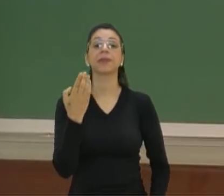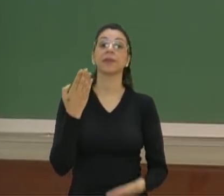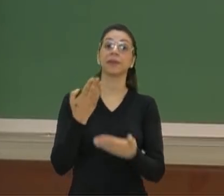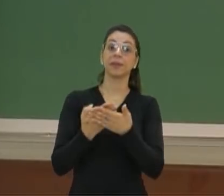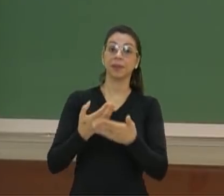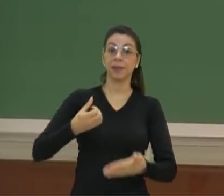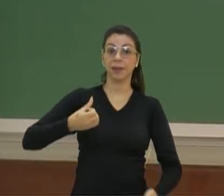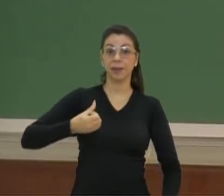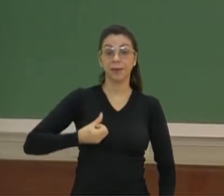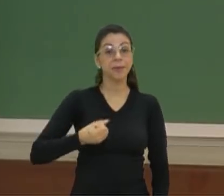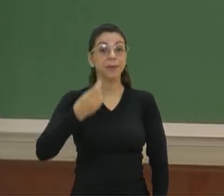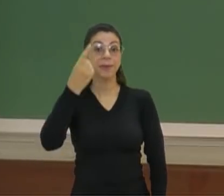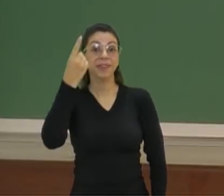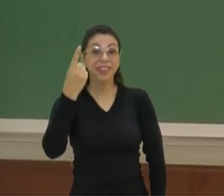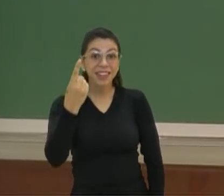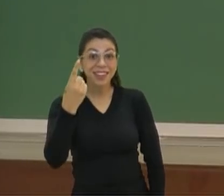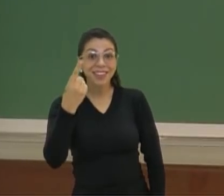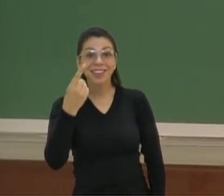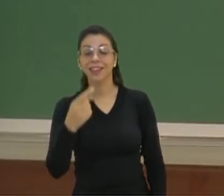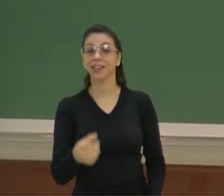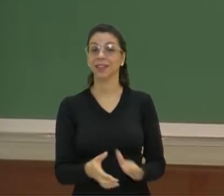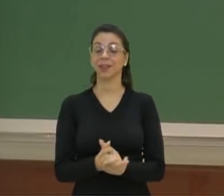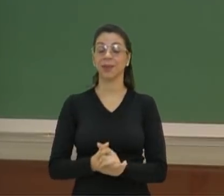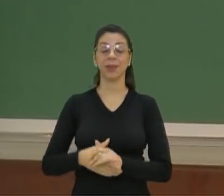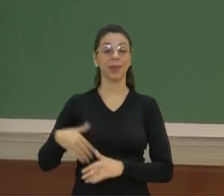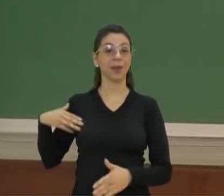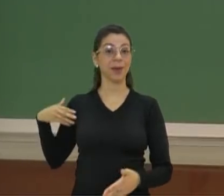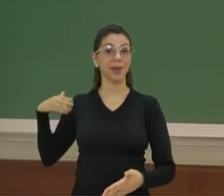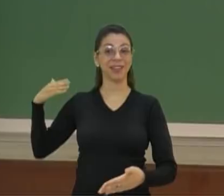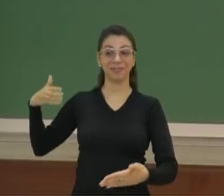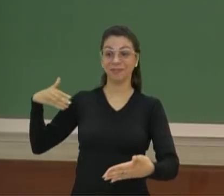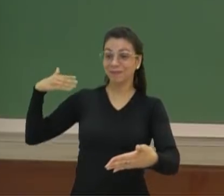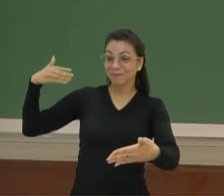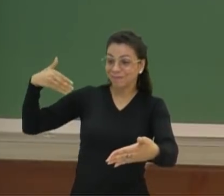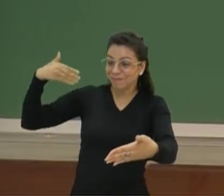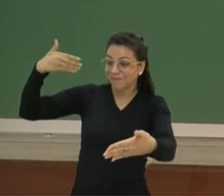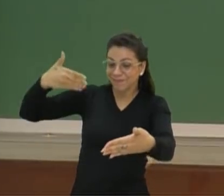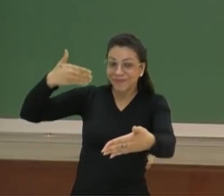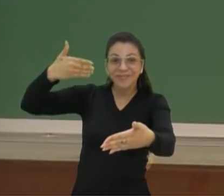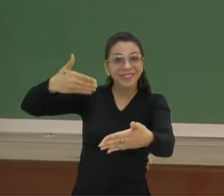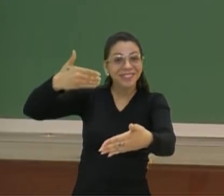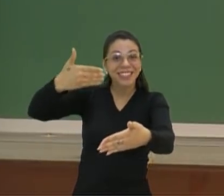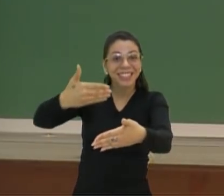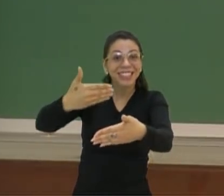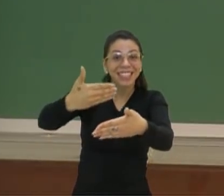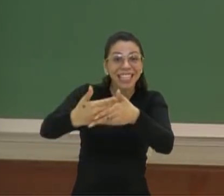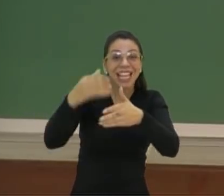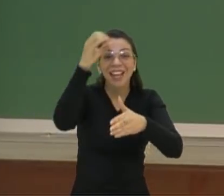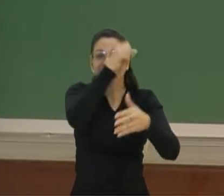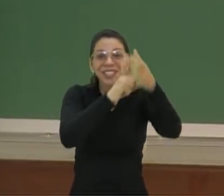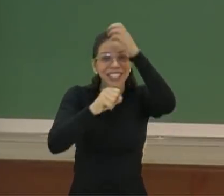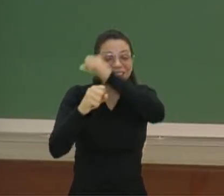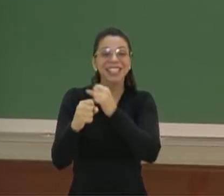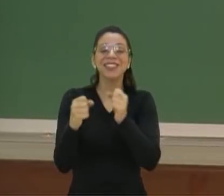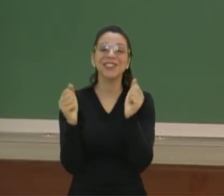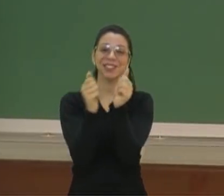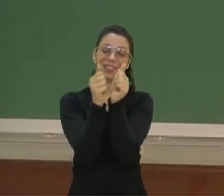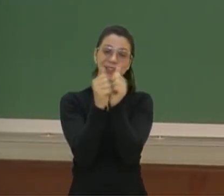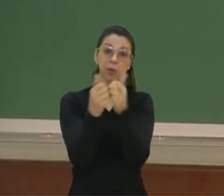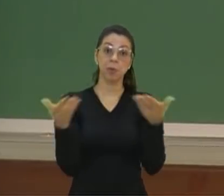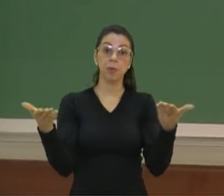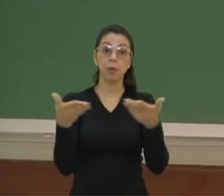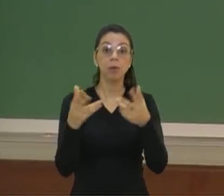número 61. Olha quanto tempo a gente está conversando, aprendendo juntos. Hoje nós vamos fazer